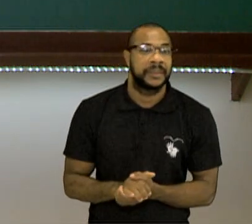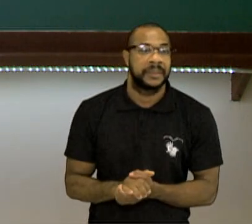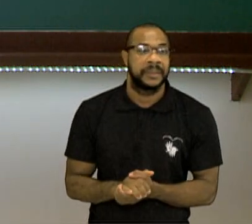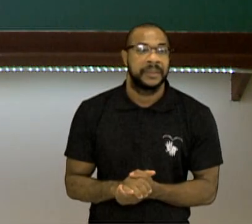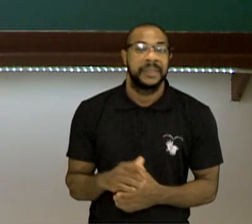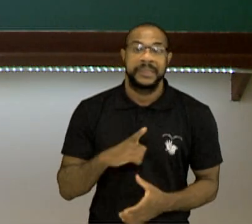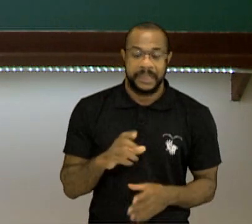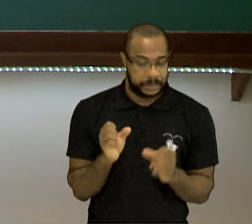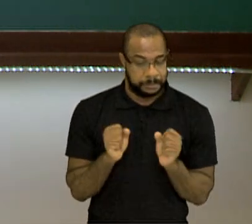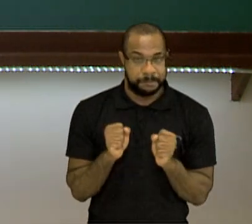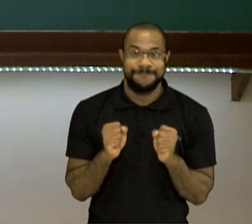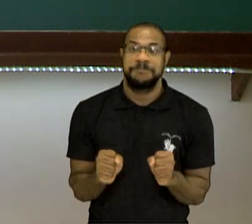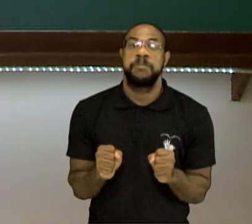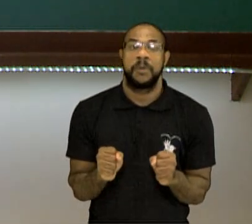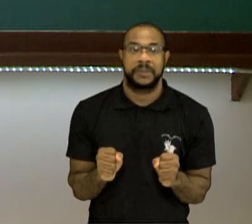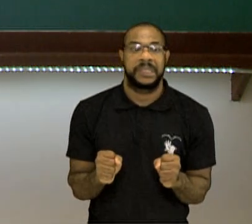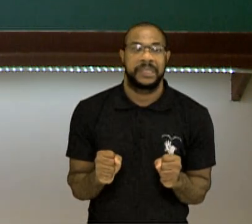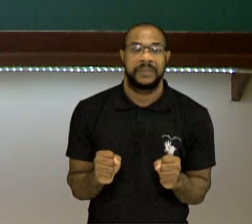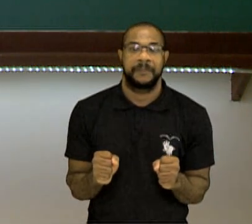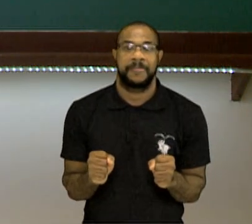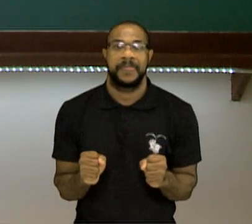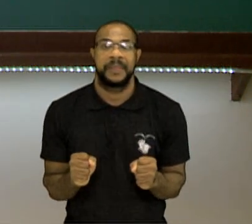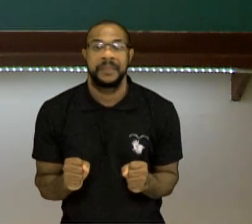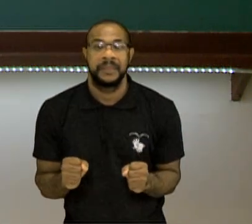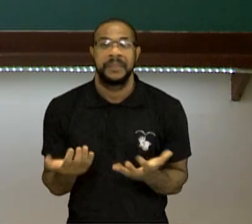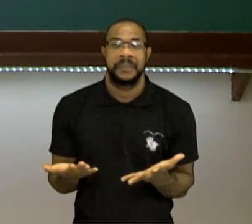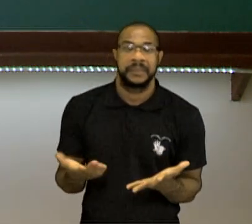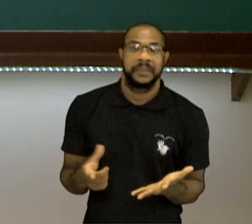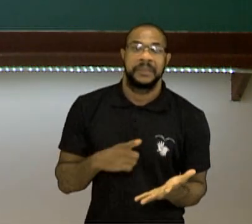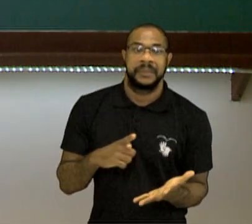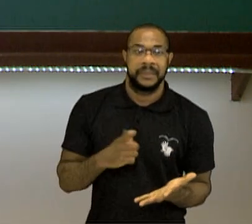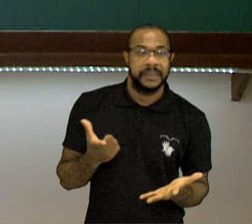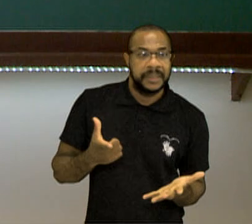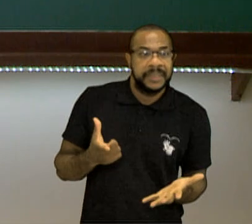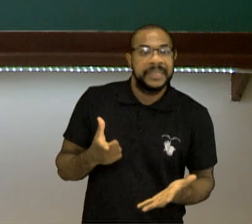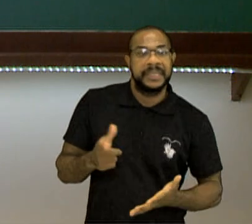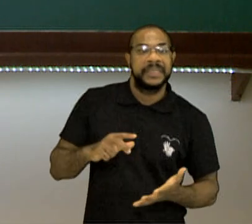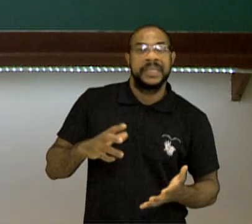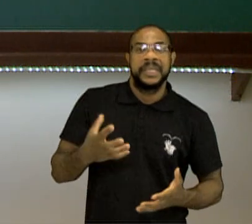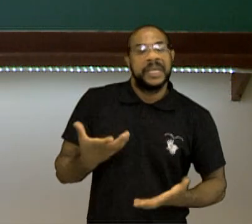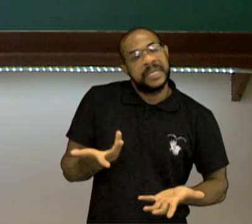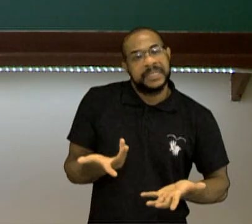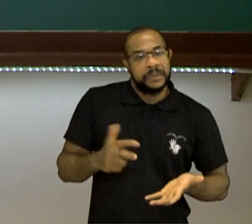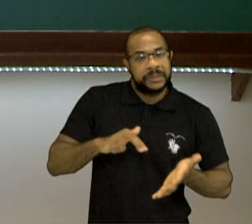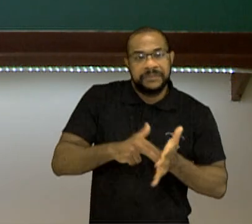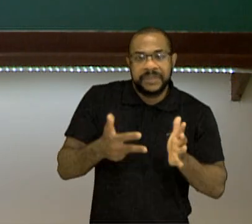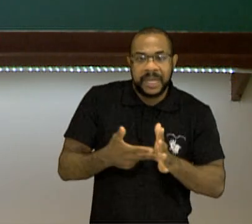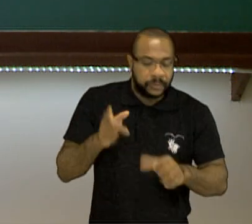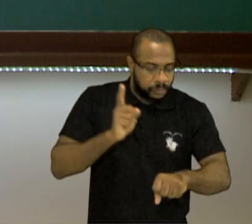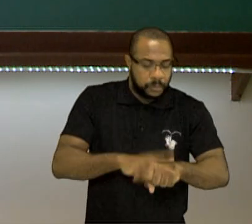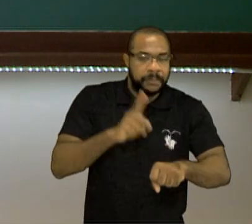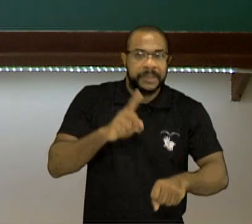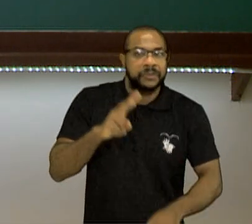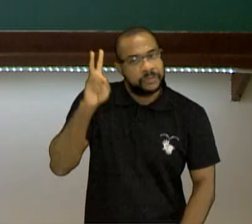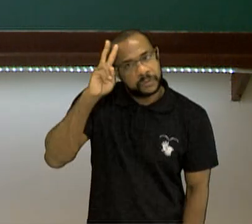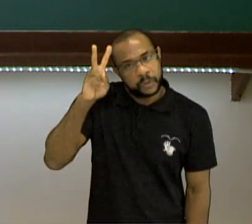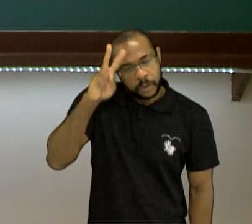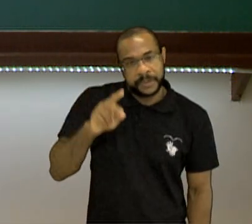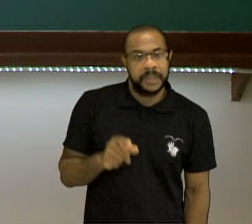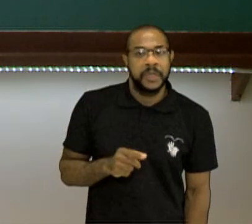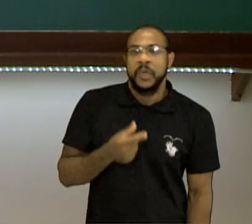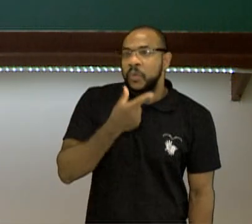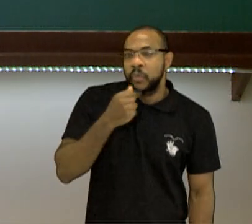esse poder, né? E essa simbolização daquele momento histórico, daquele